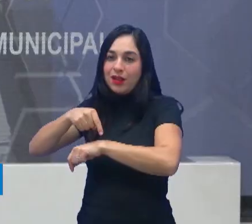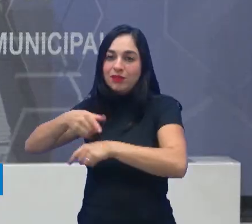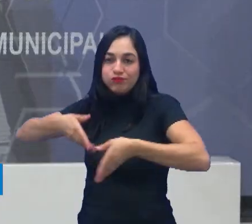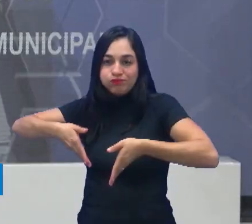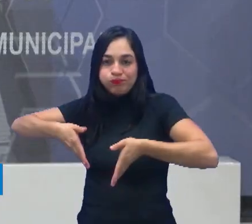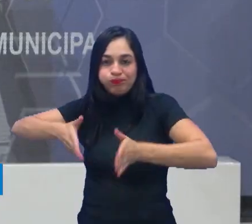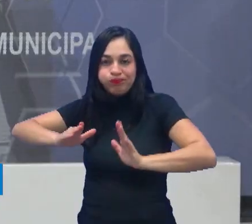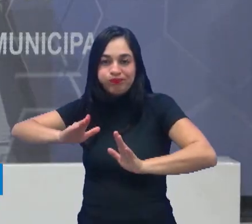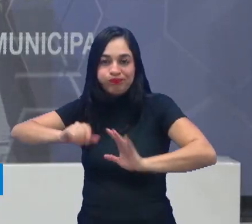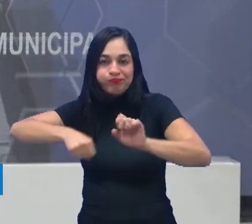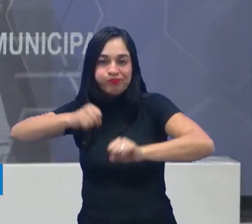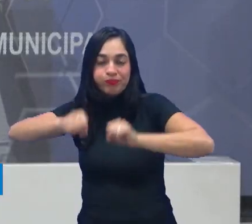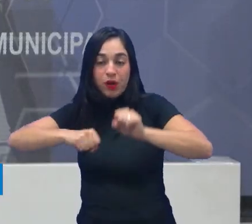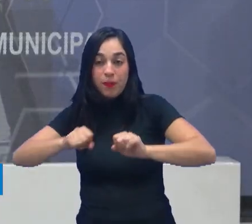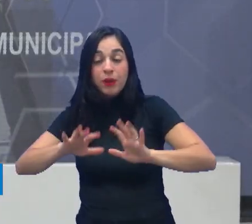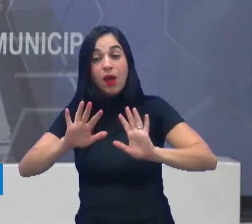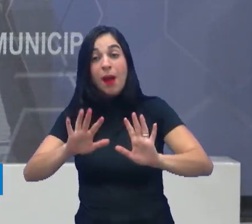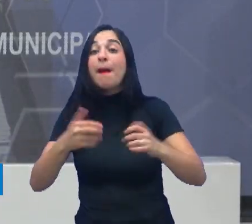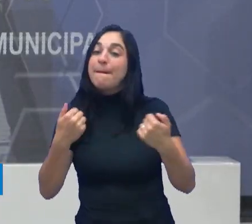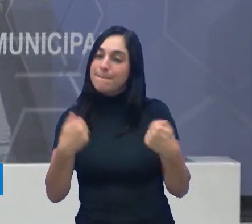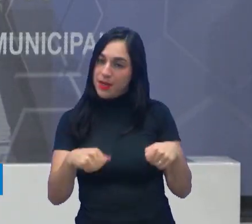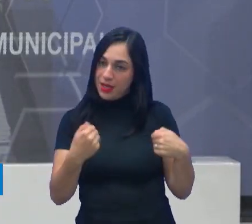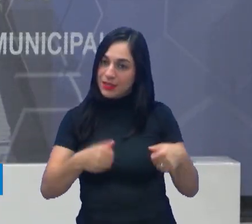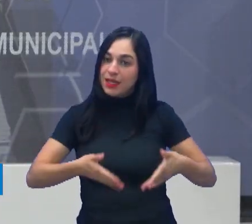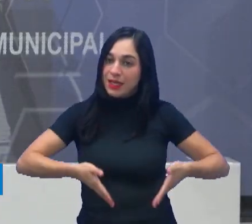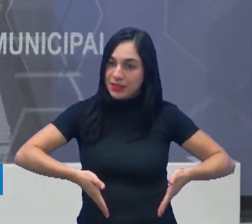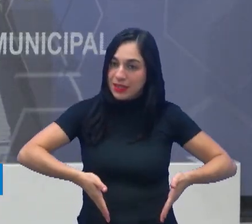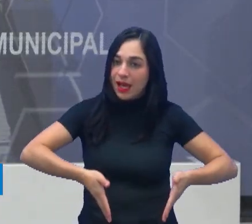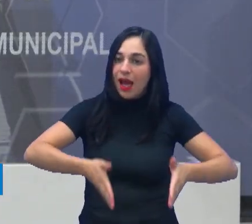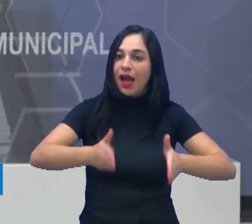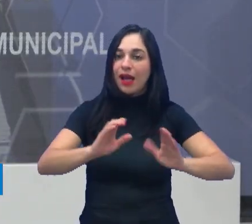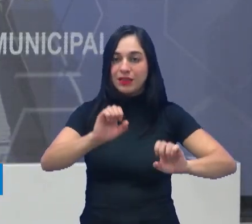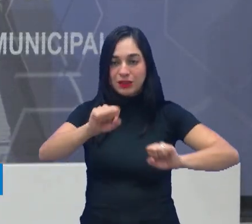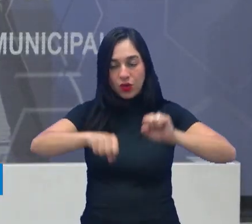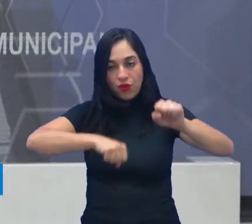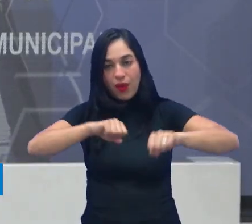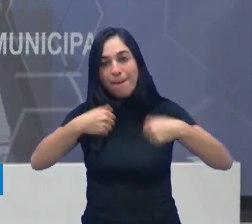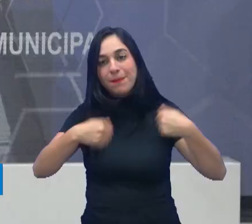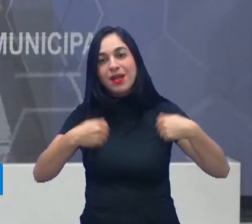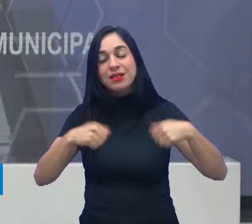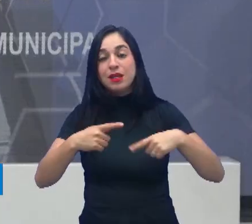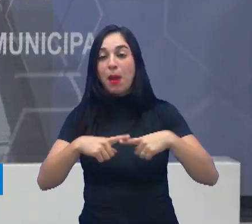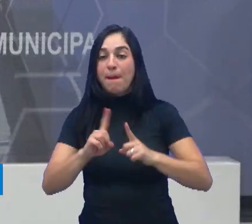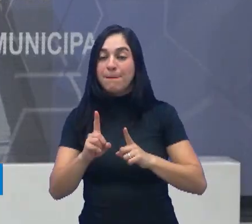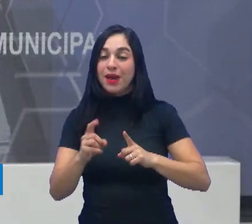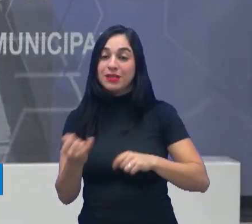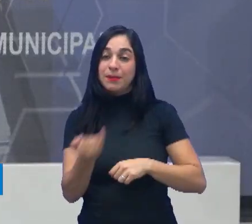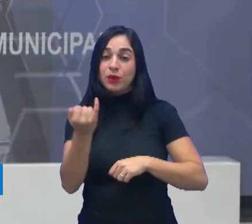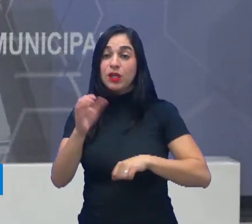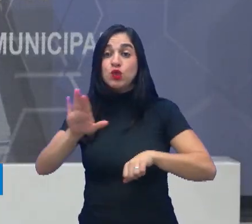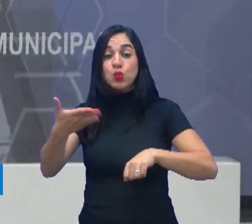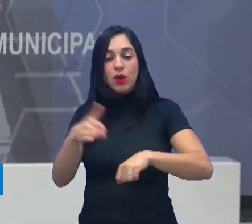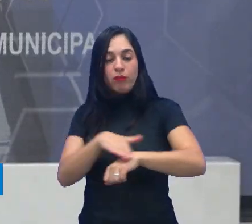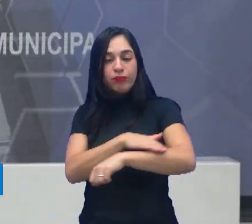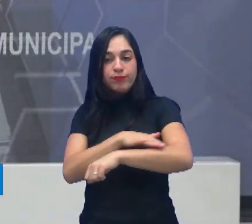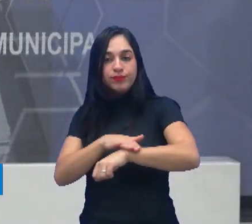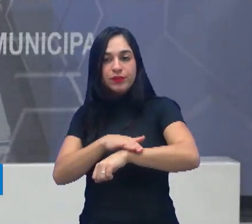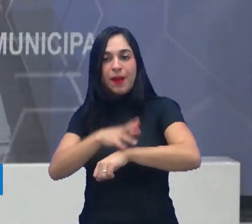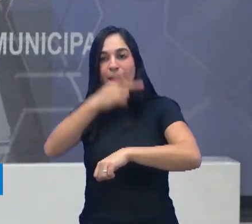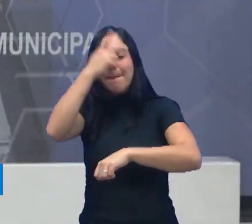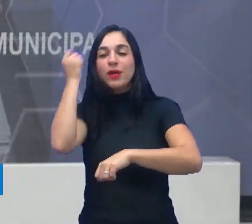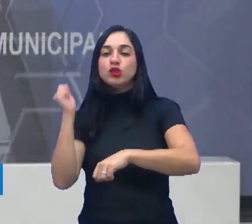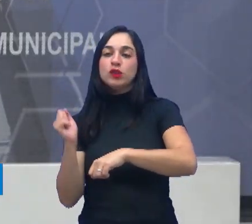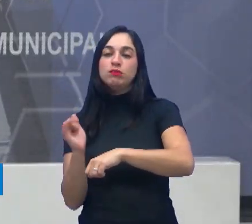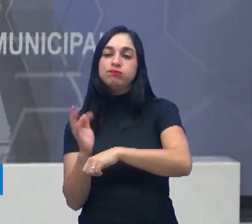não sou contra que se faça, mas que se faça numa calçada onde não há um movimento muito grande de pedestre, porque você,